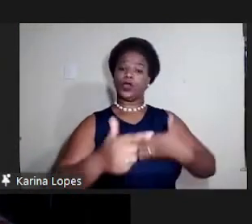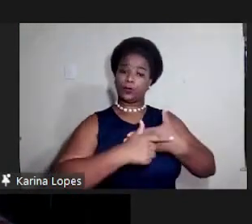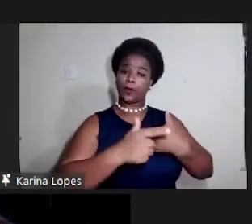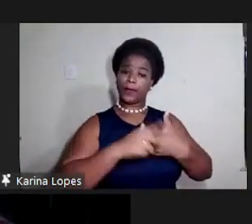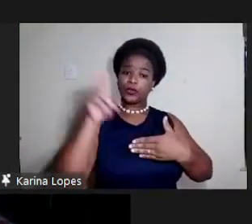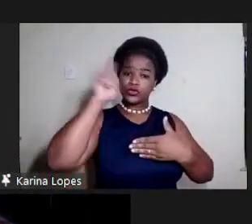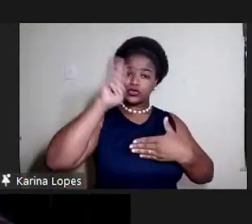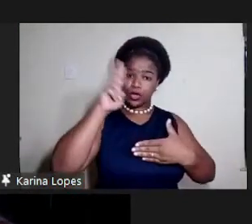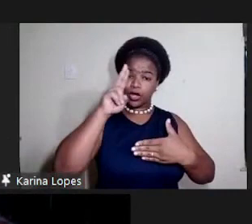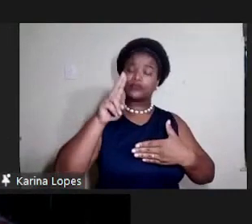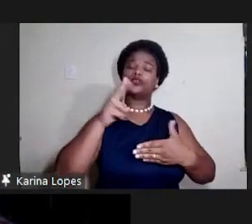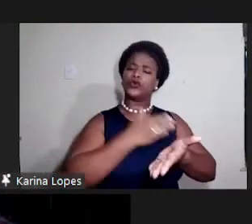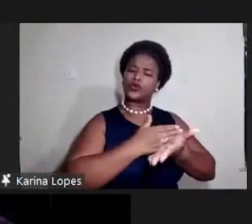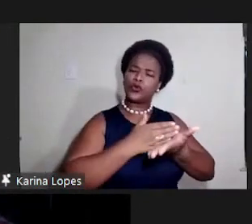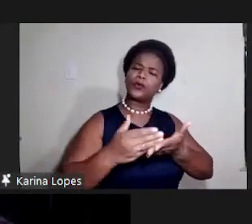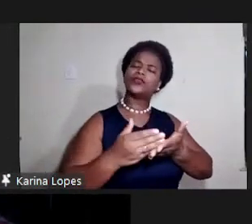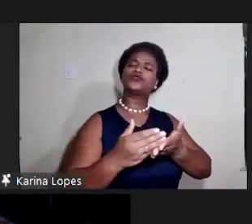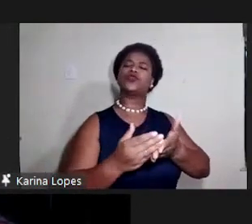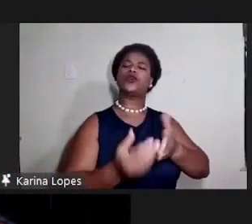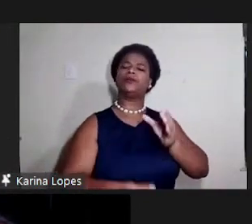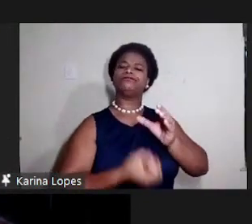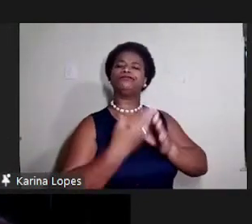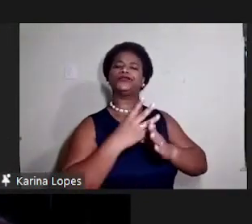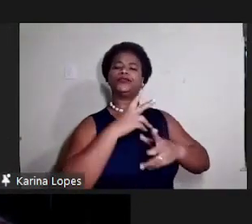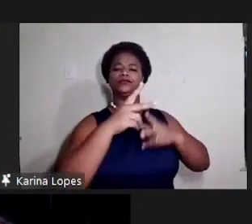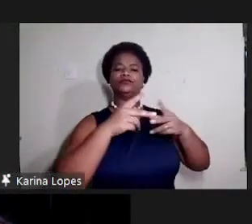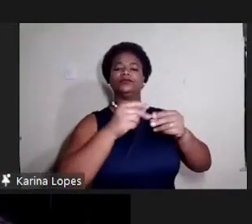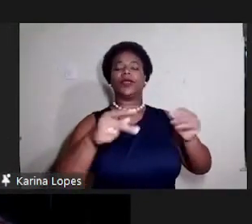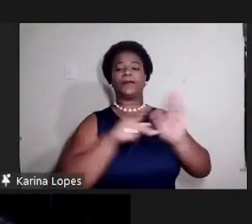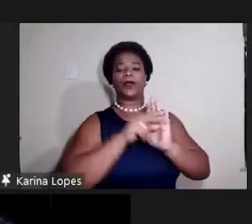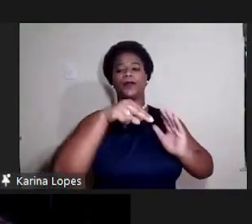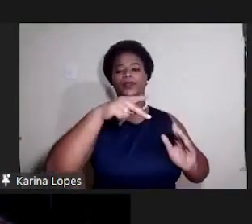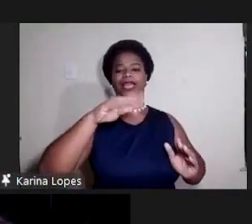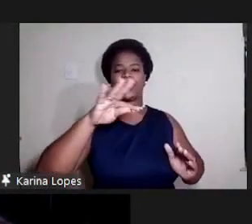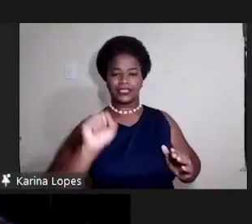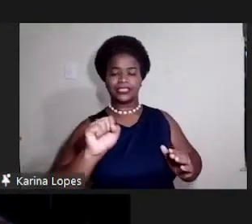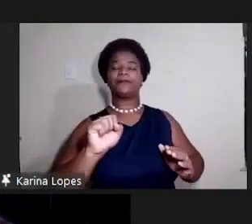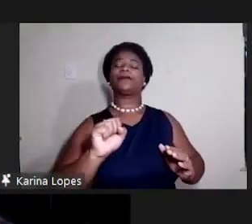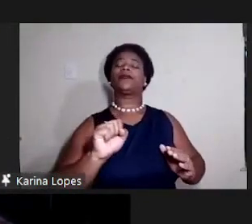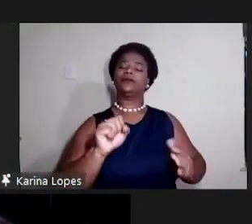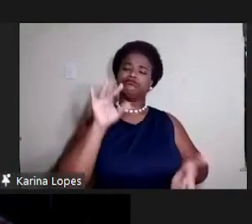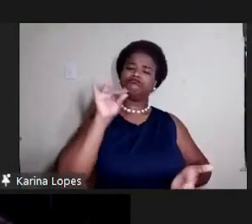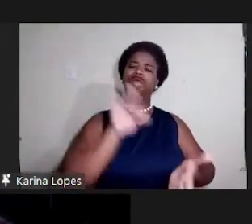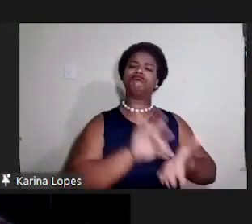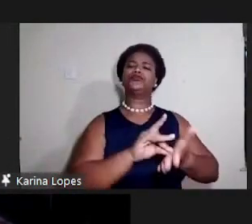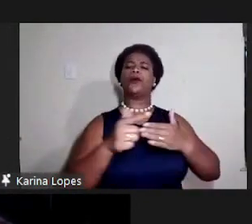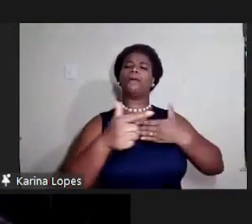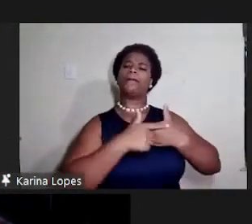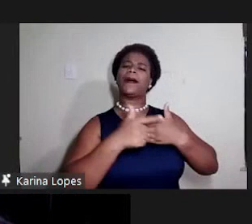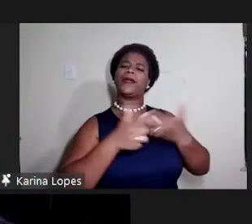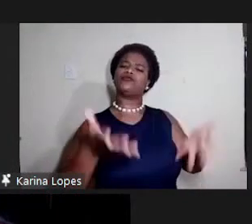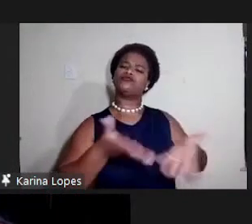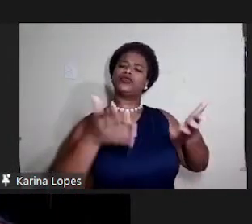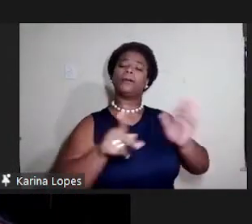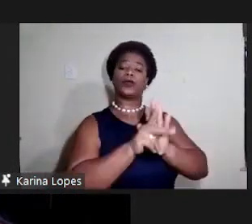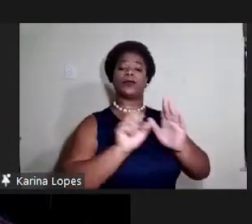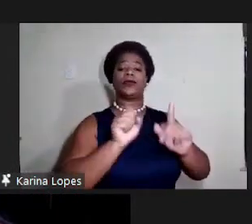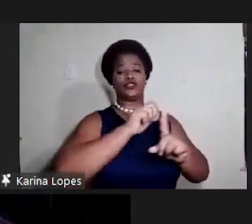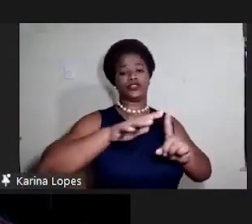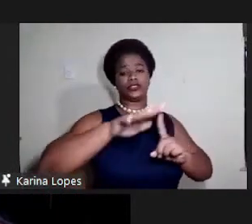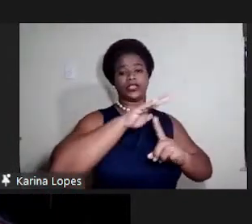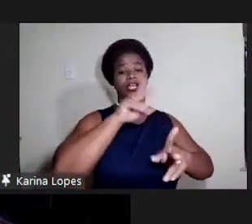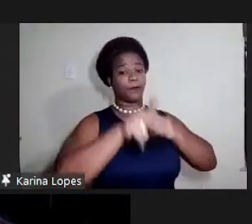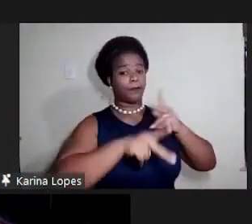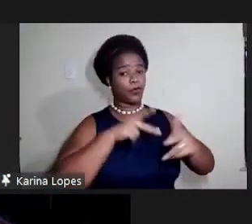pelo governo estadual em 2005 ao NATS, em reconhecimento ao seu papel de fomento da sociedade pública do Estado. Essa vertente